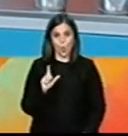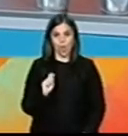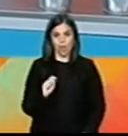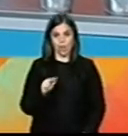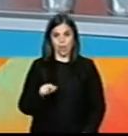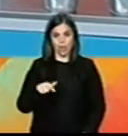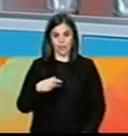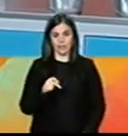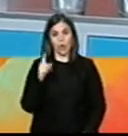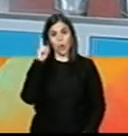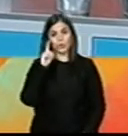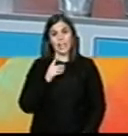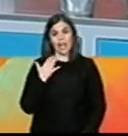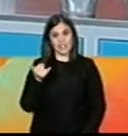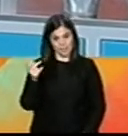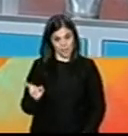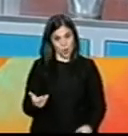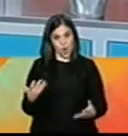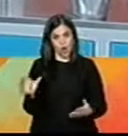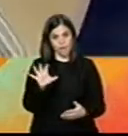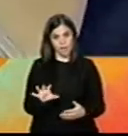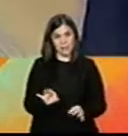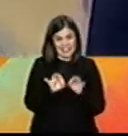dia seguinte, ok? E vamos desenformá-la.